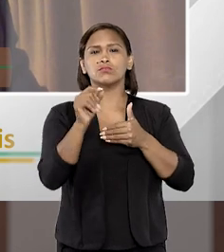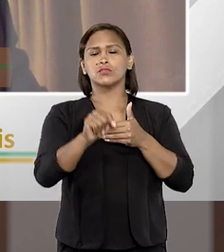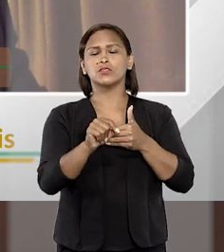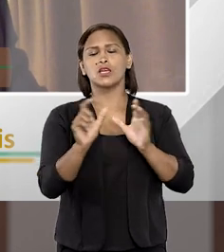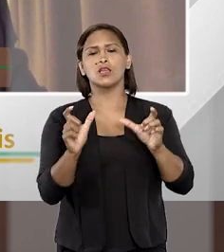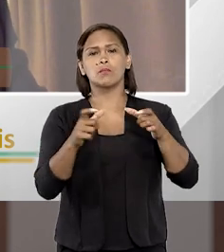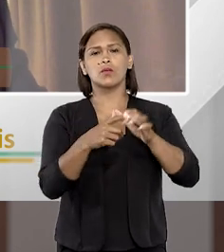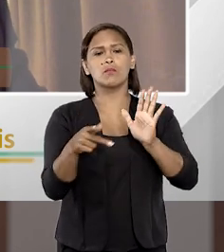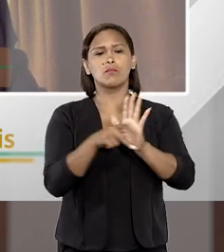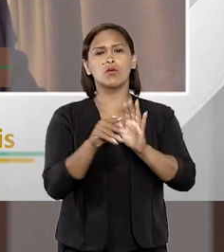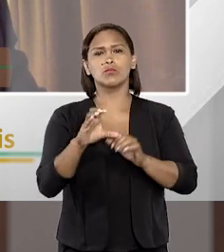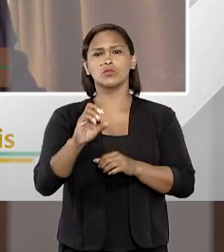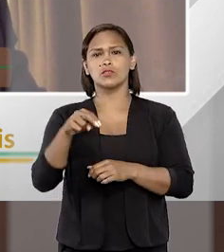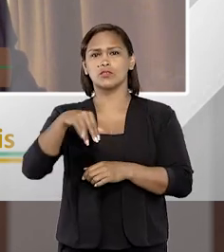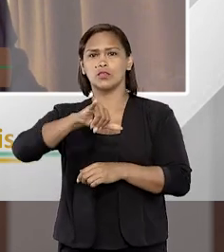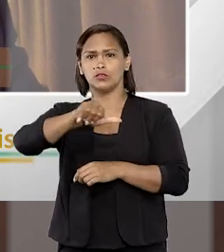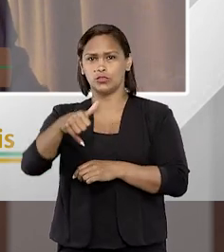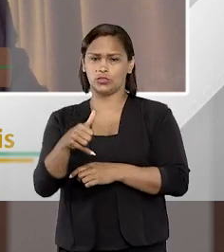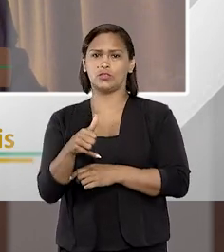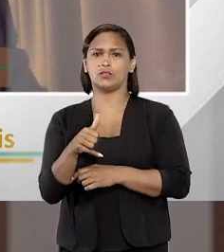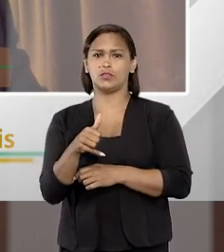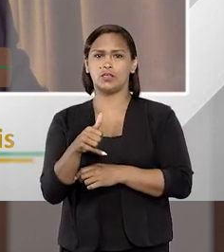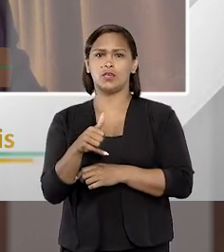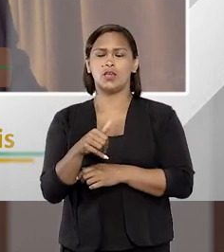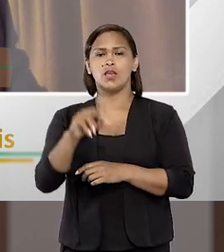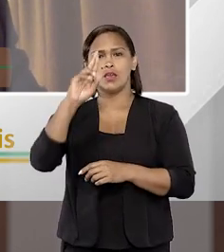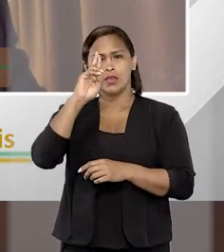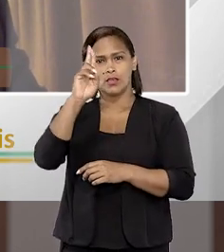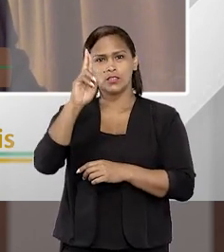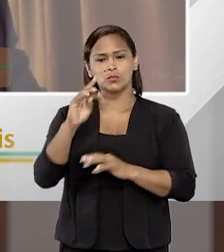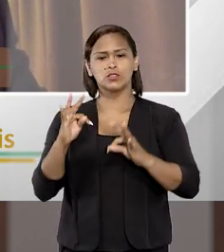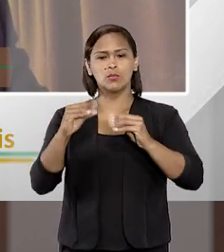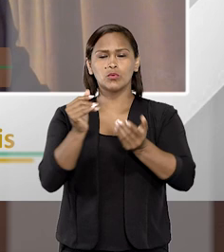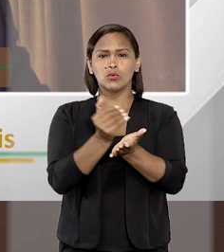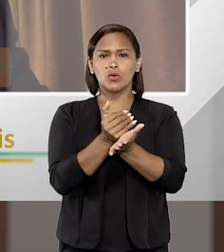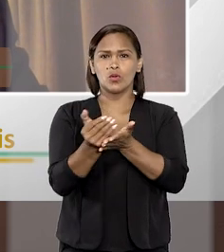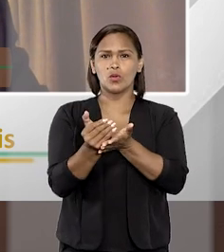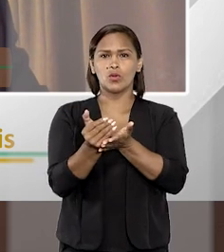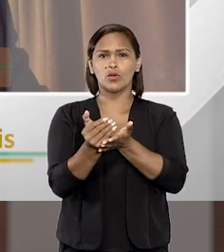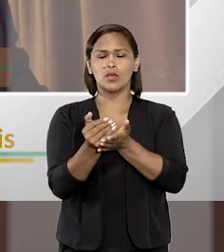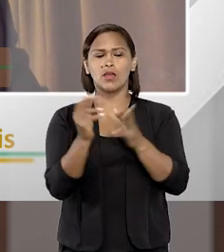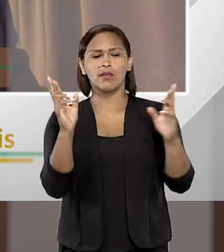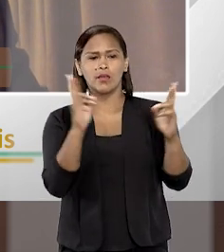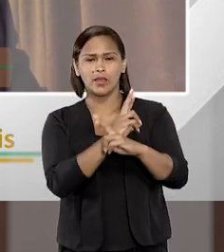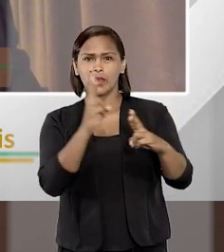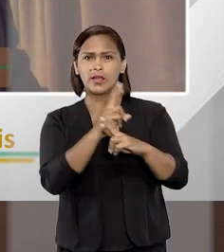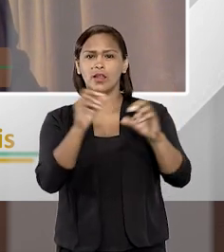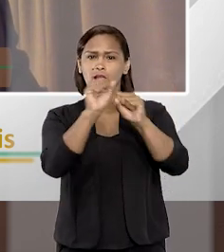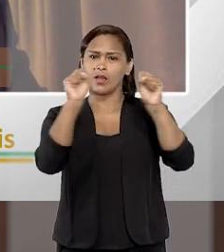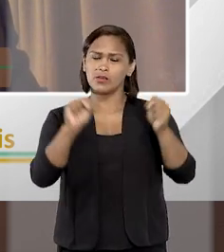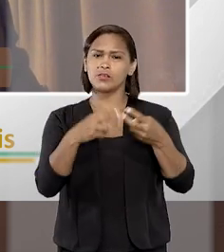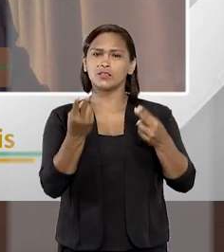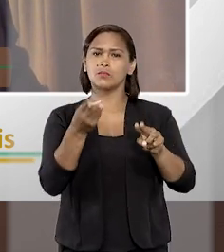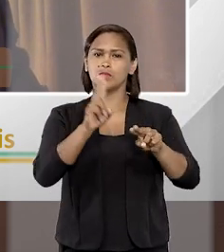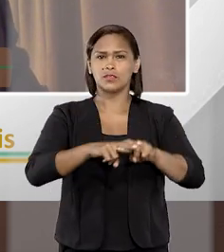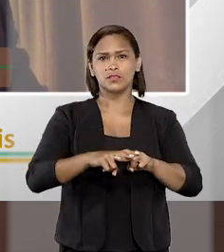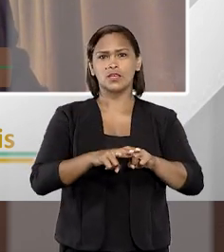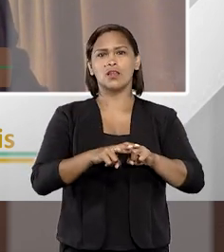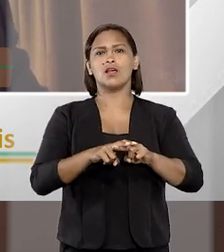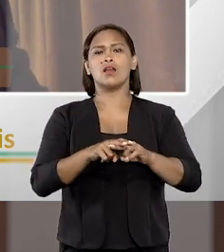é a área do Conselho Nacional de Justiça responsável por iniciativas relacionadas ao sistema carcerário